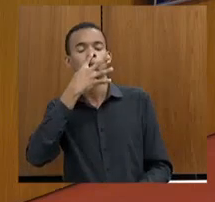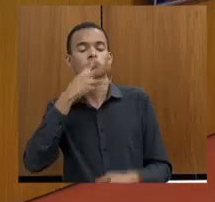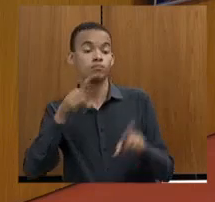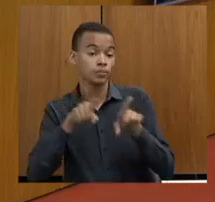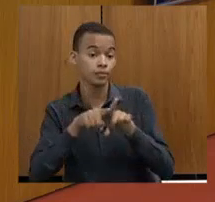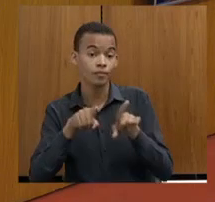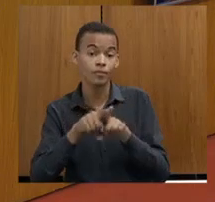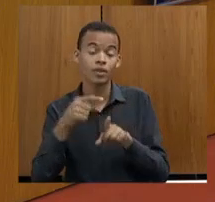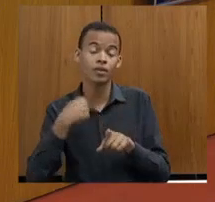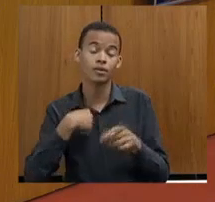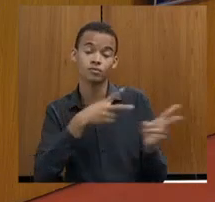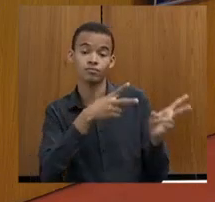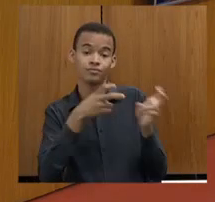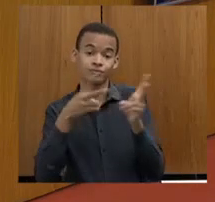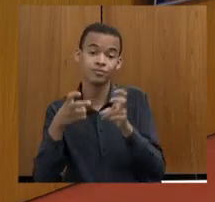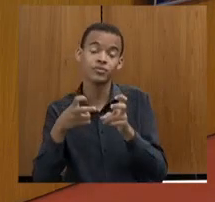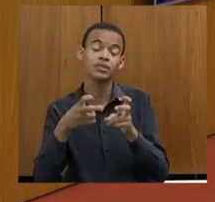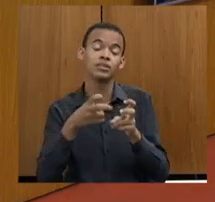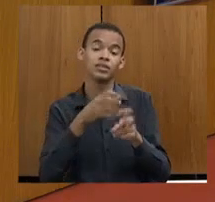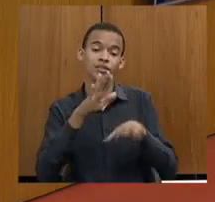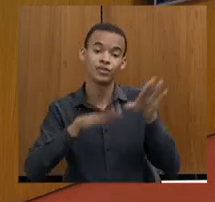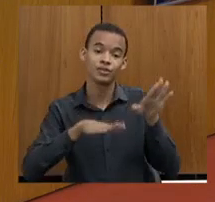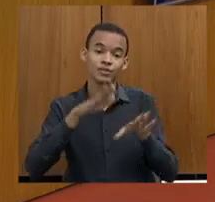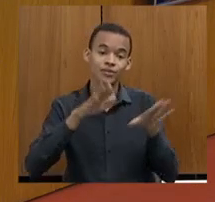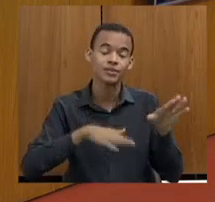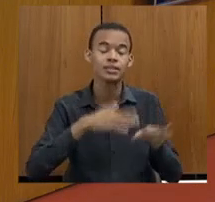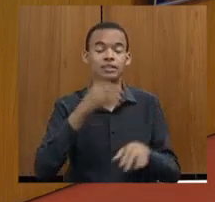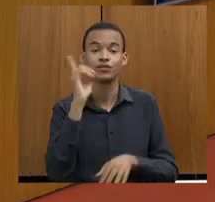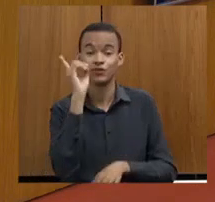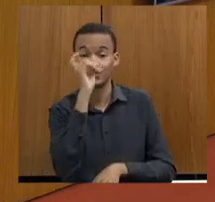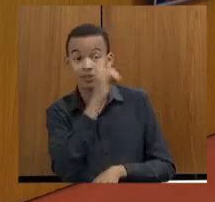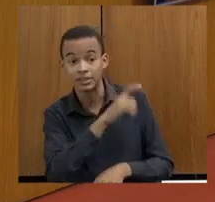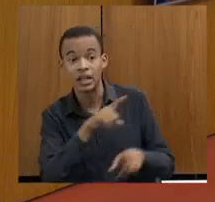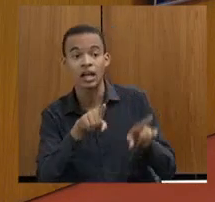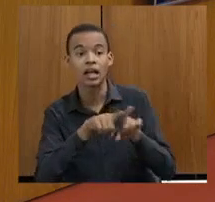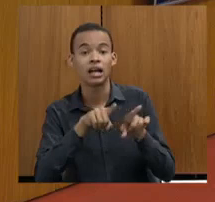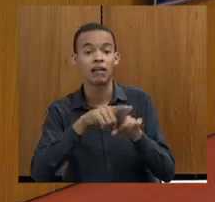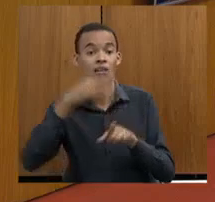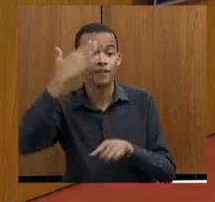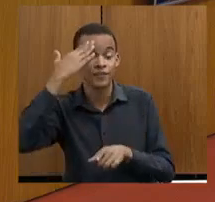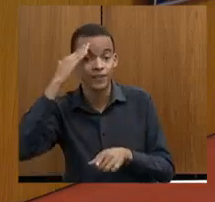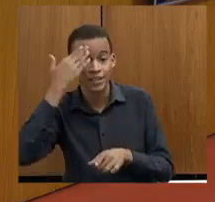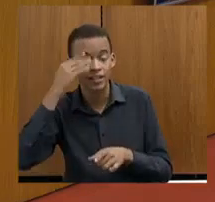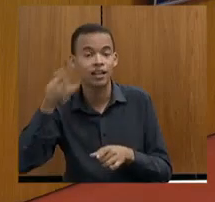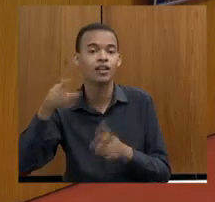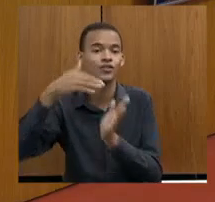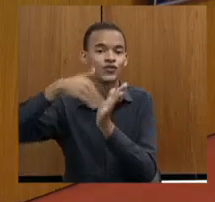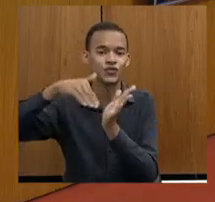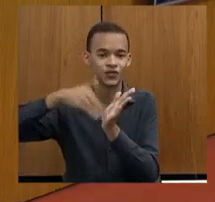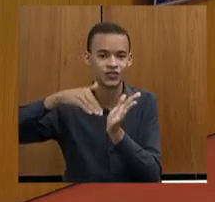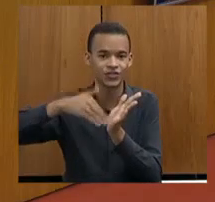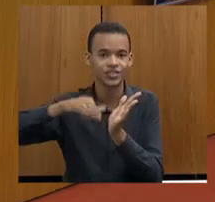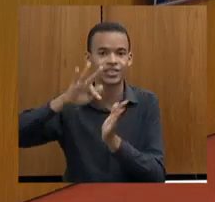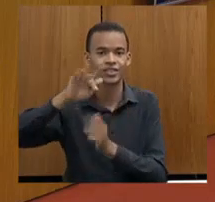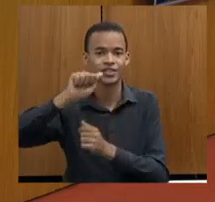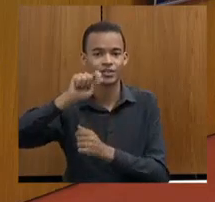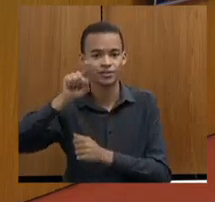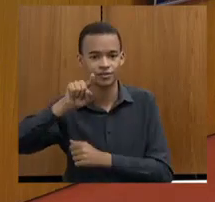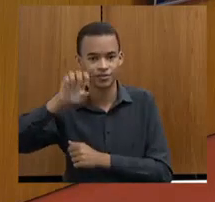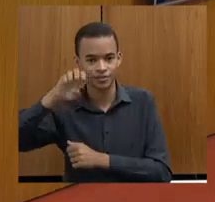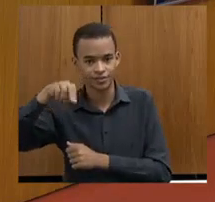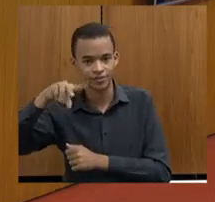às vezes nas dificuldades de atender de entender o que a secretaria da fazenda tava fazendo a disponibilidade